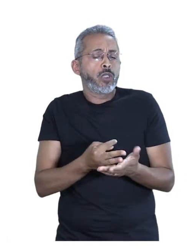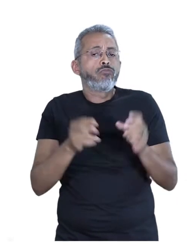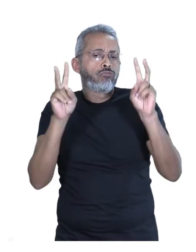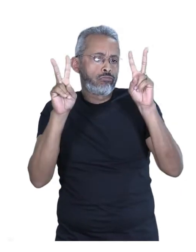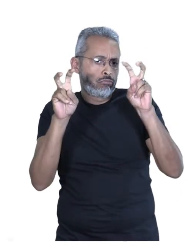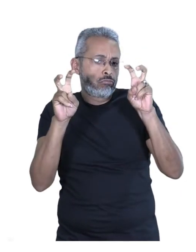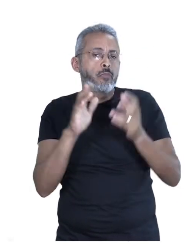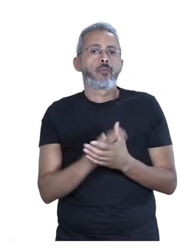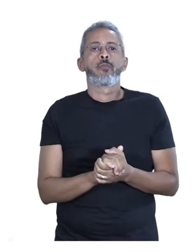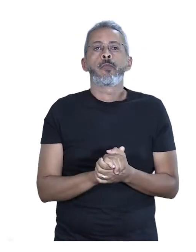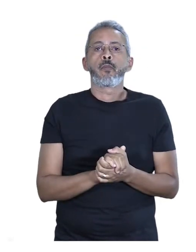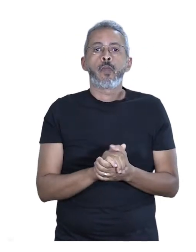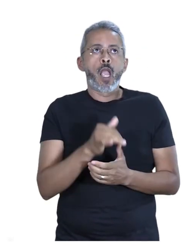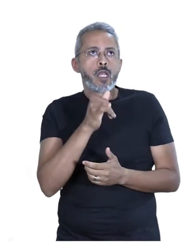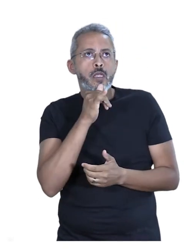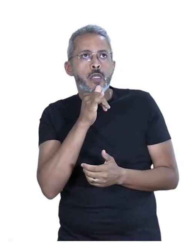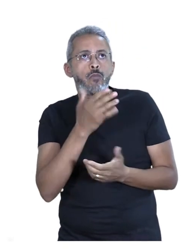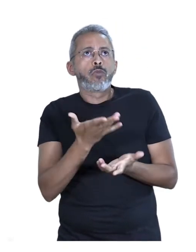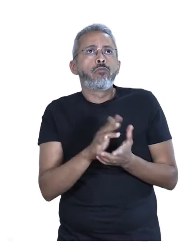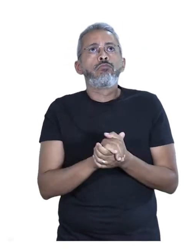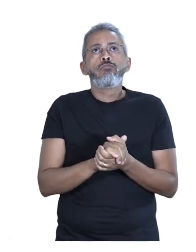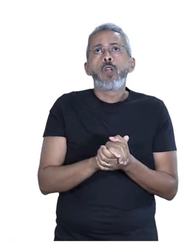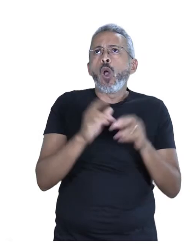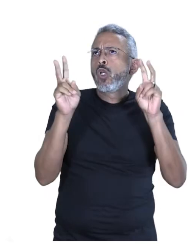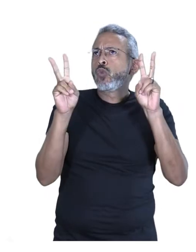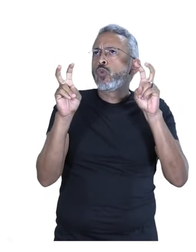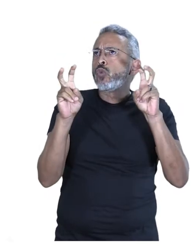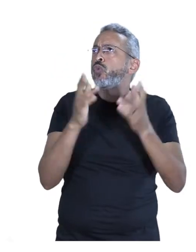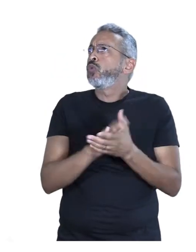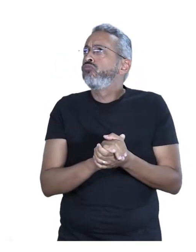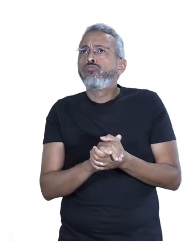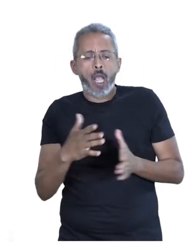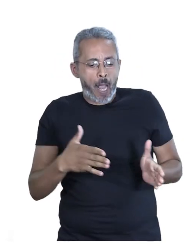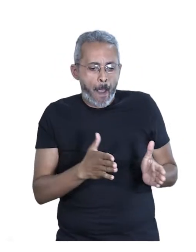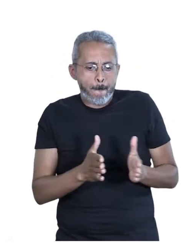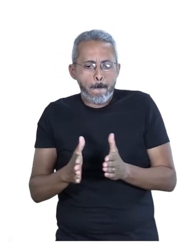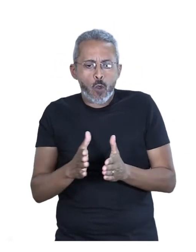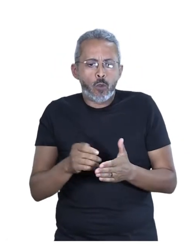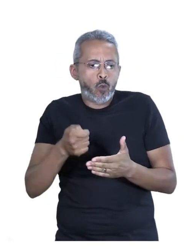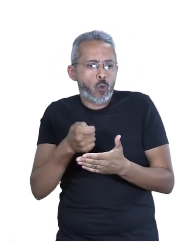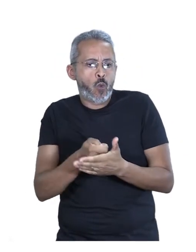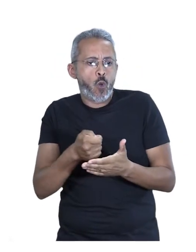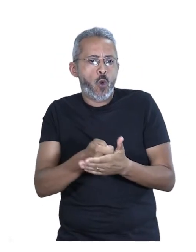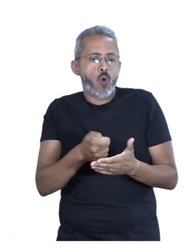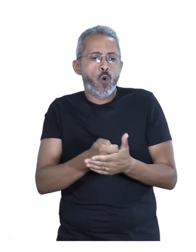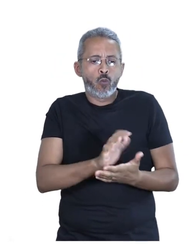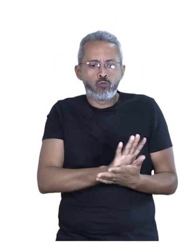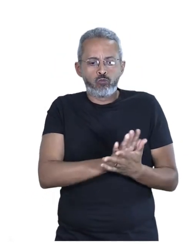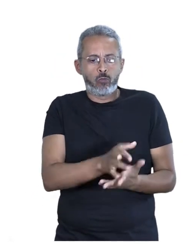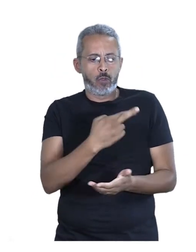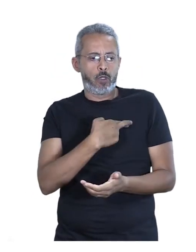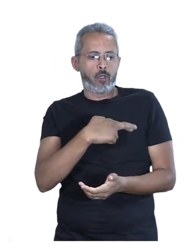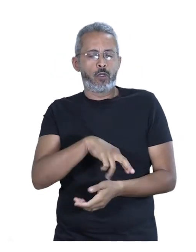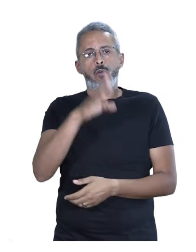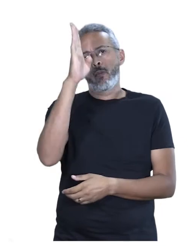tema proposto. Por exemplo, digamos que o assunto seja caminhos para combater a intolerância religiosa